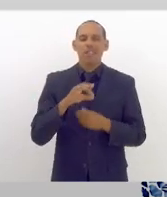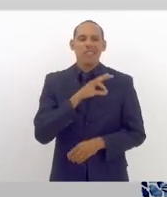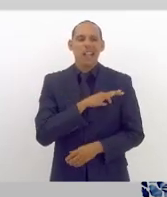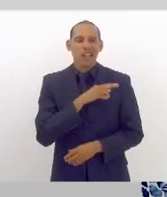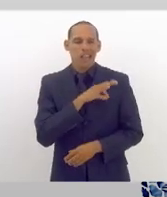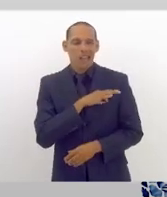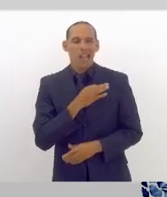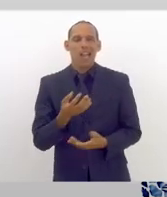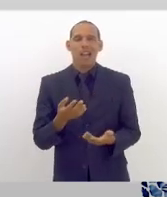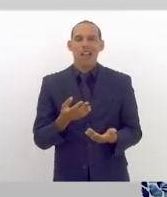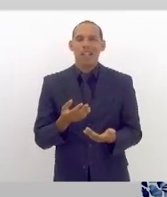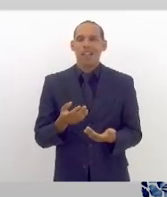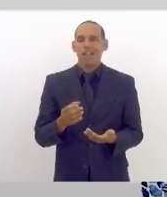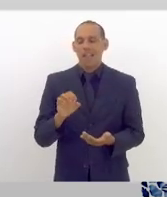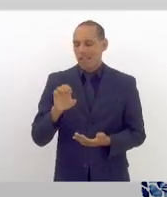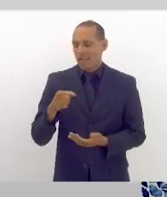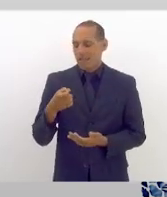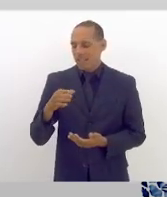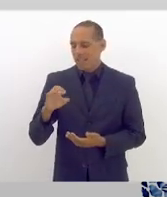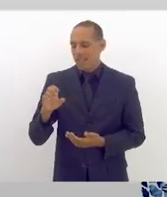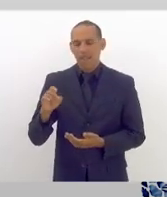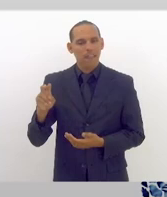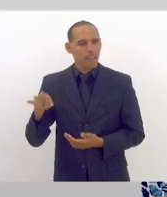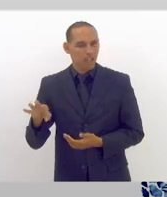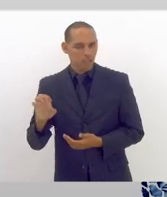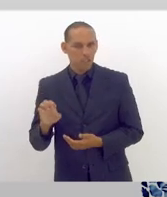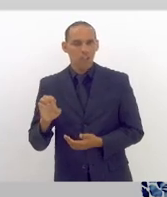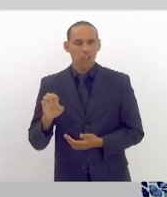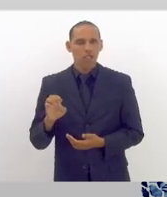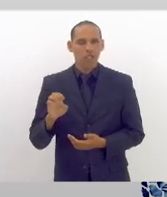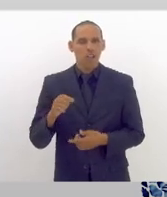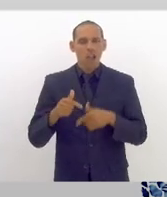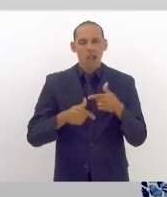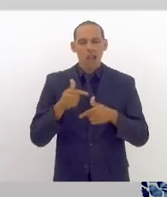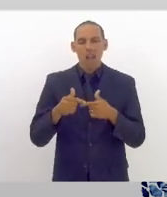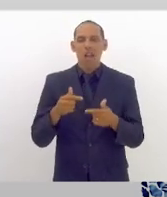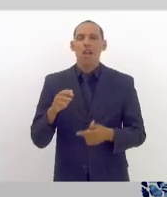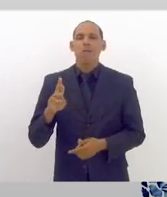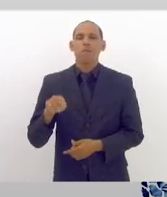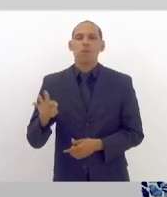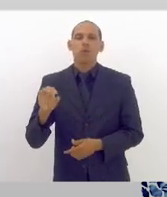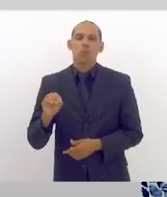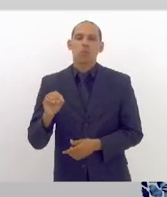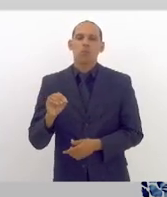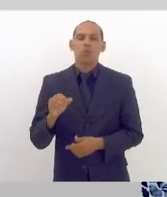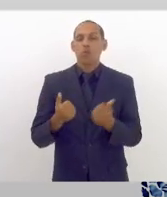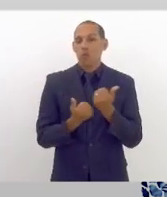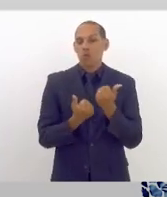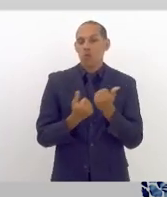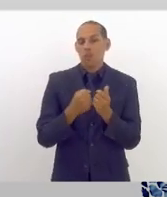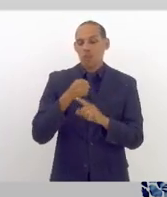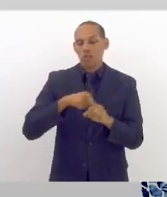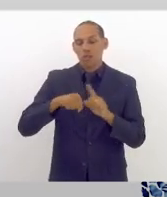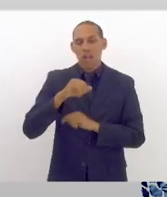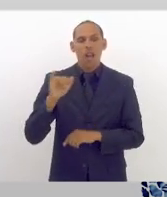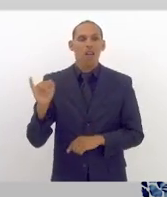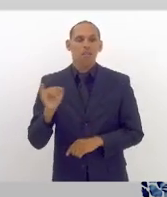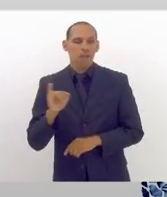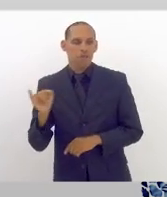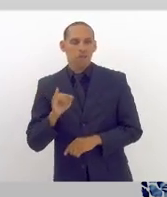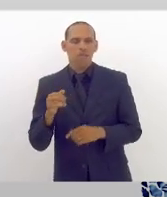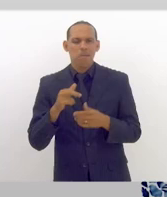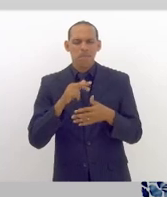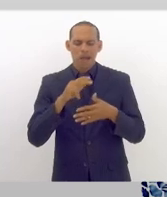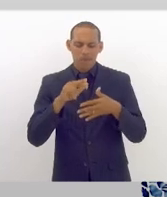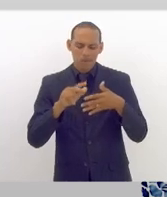excelente operacional bruto ocupações contribuições sociais outros impostos ligados à produção isso